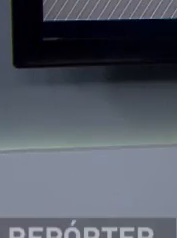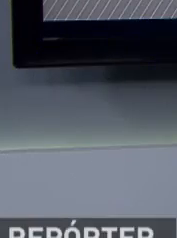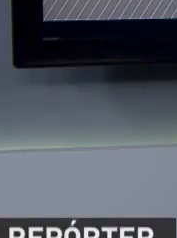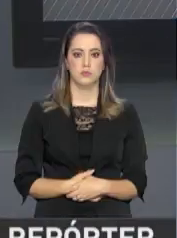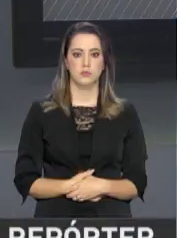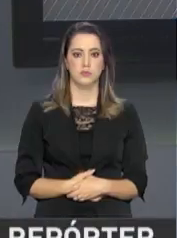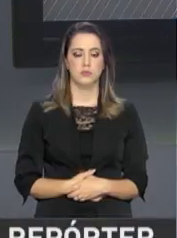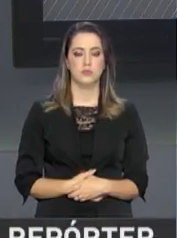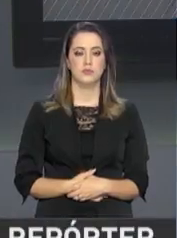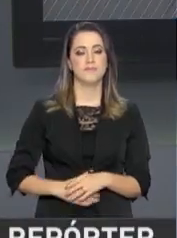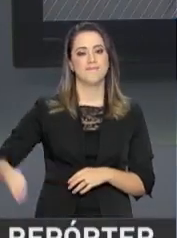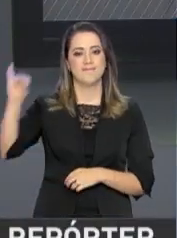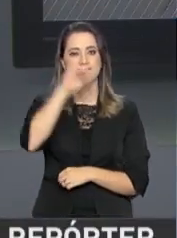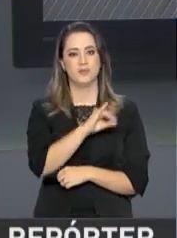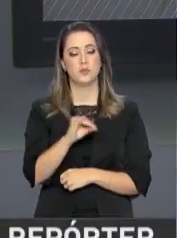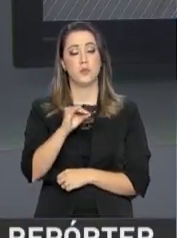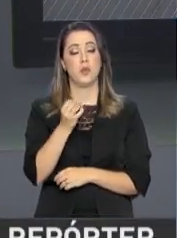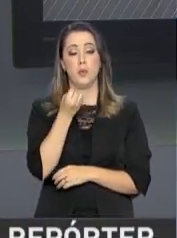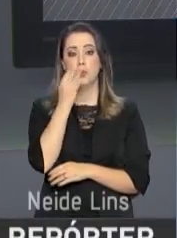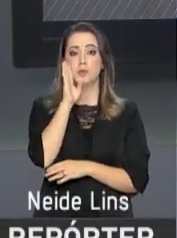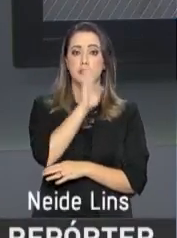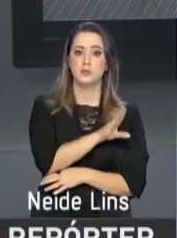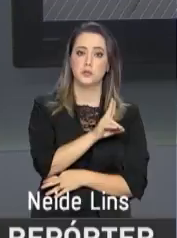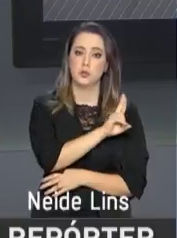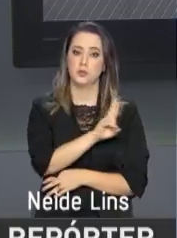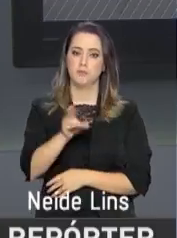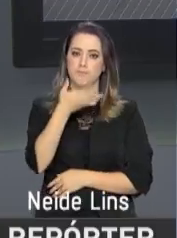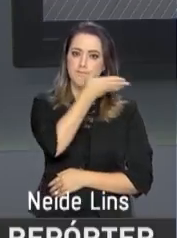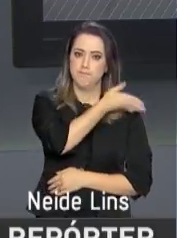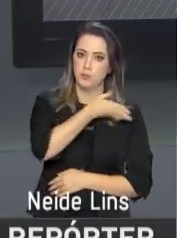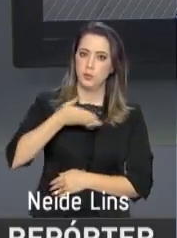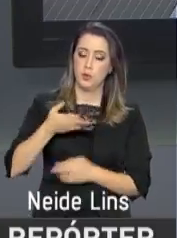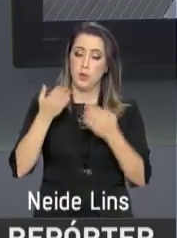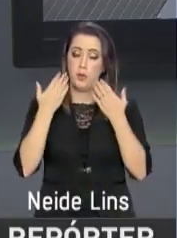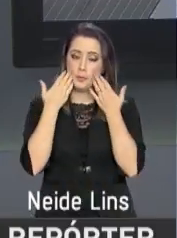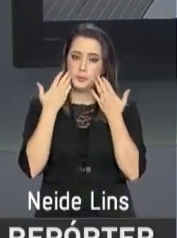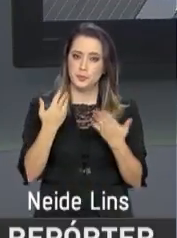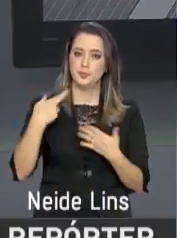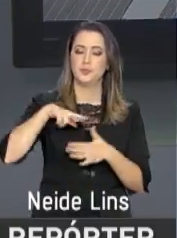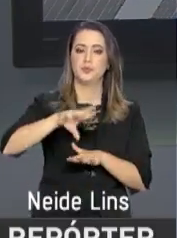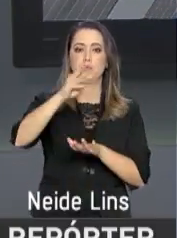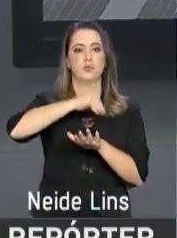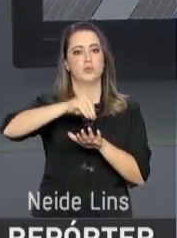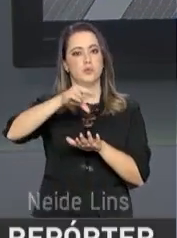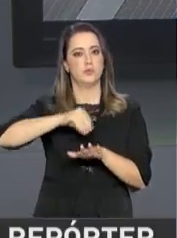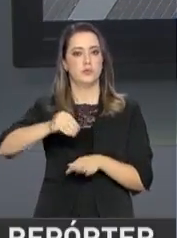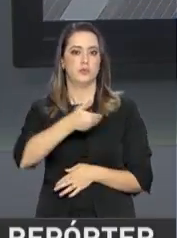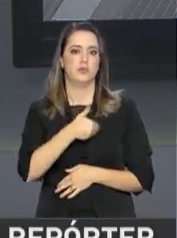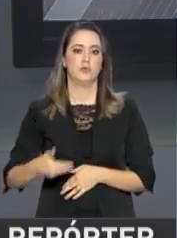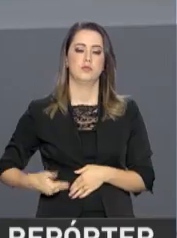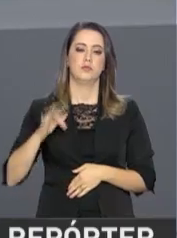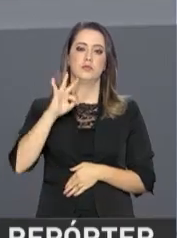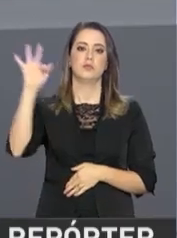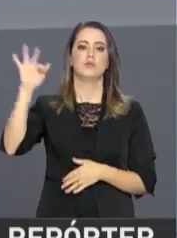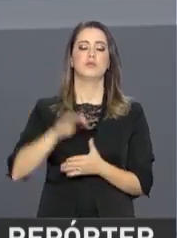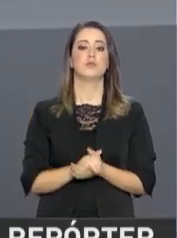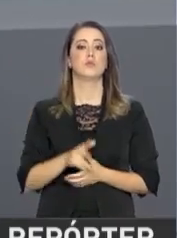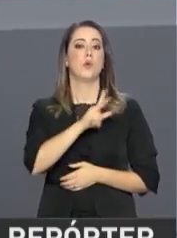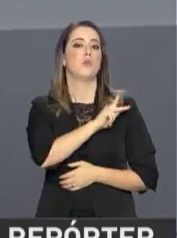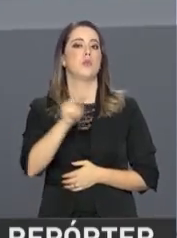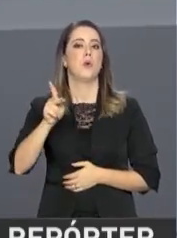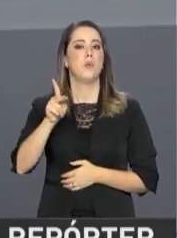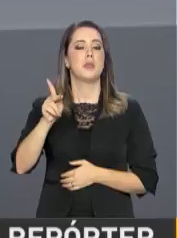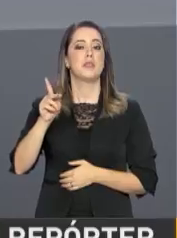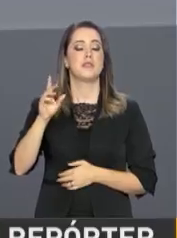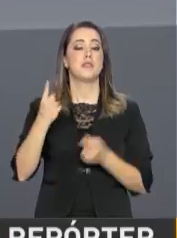olá boa tarde eu sou linha reis e voltamos agora com repórter nbr notícias do governo federal o presidente